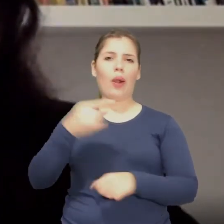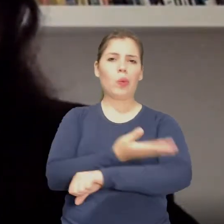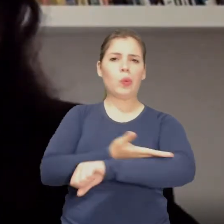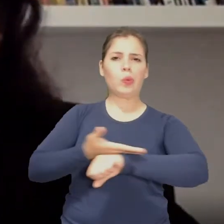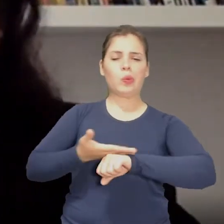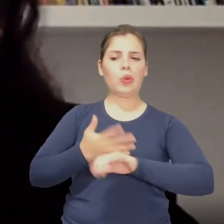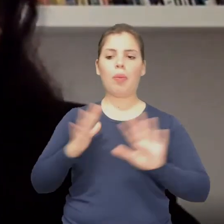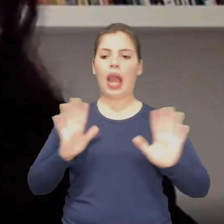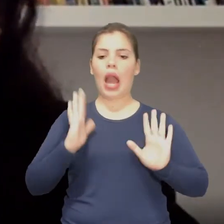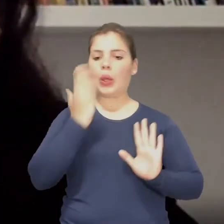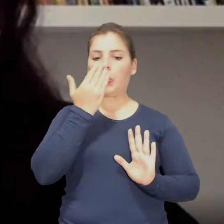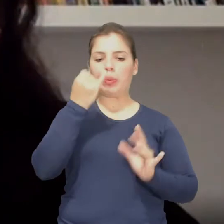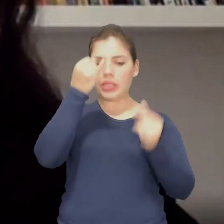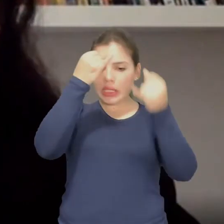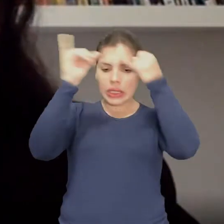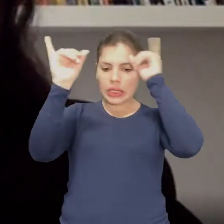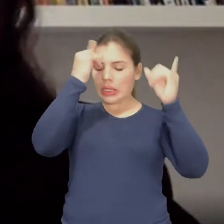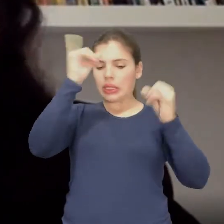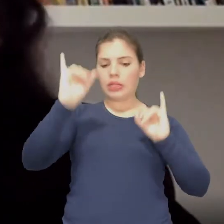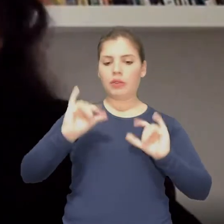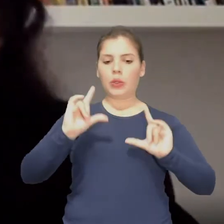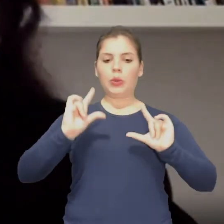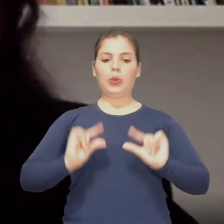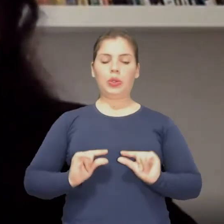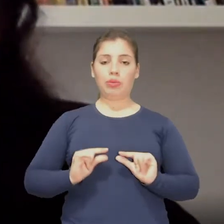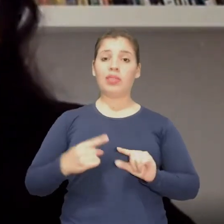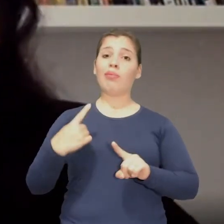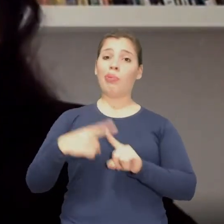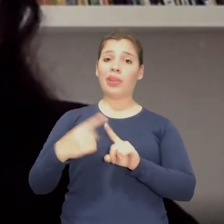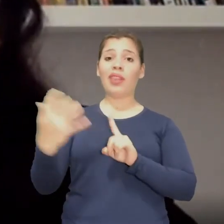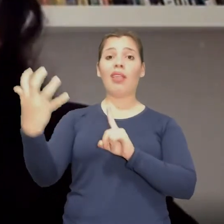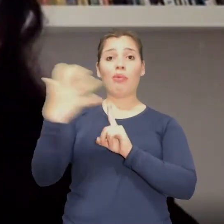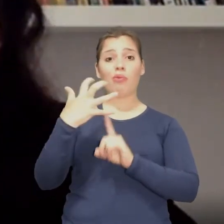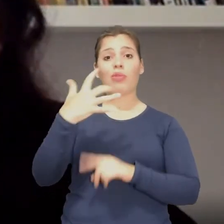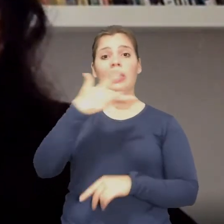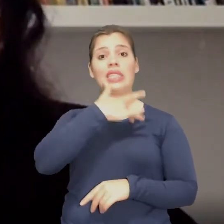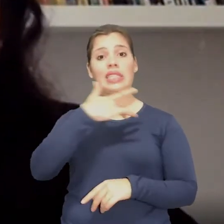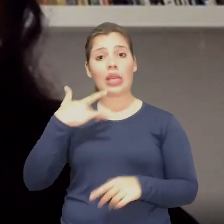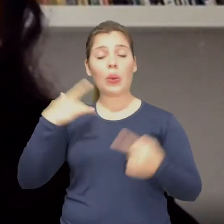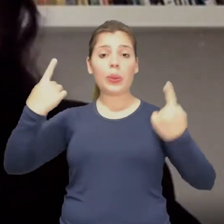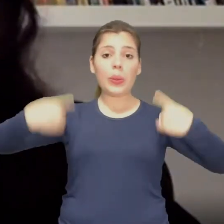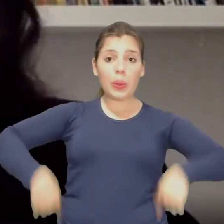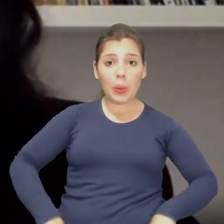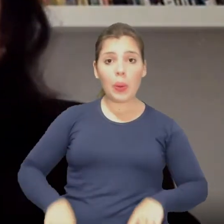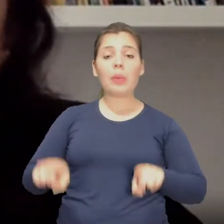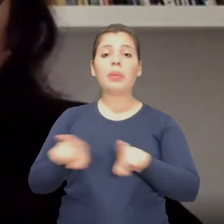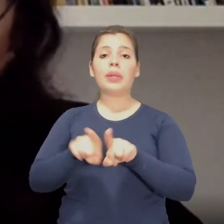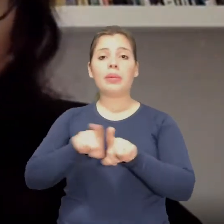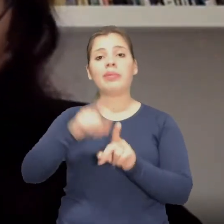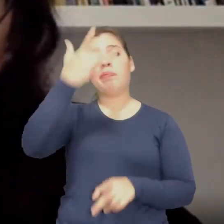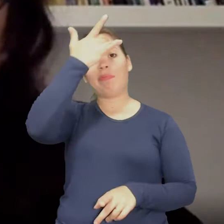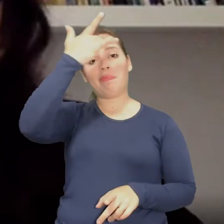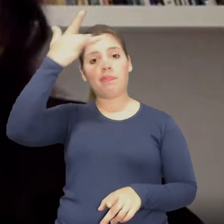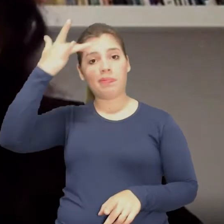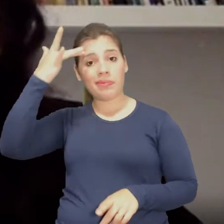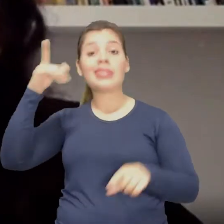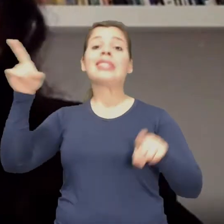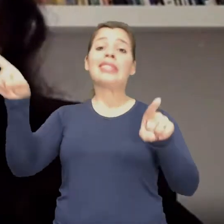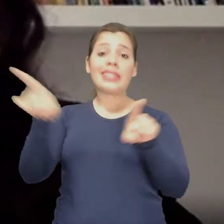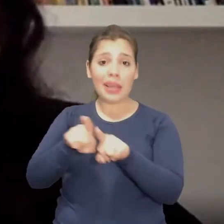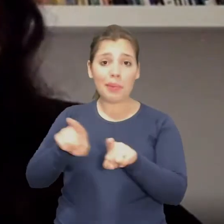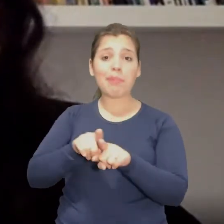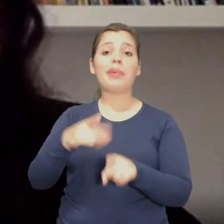restrição alimentar, porque isso está impactando na nossa saúde física, na nossa saúde mental e na saúde das próximas